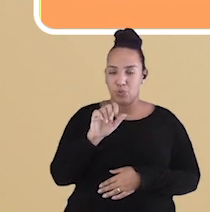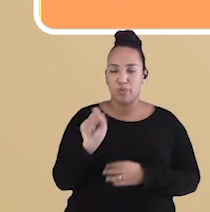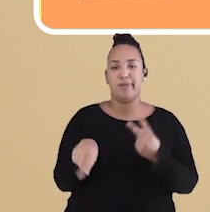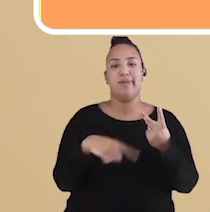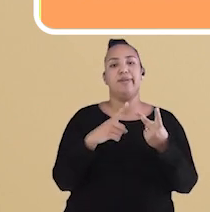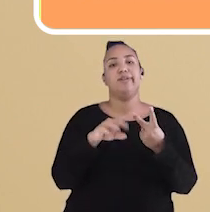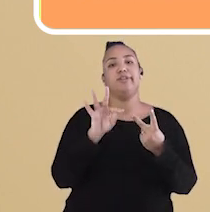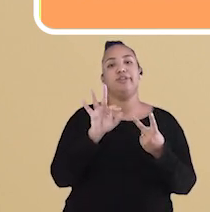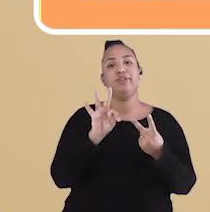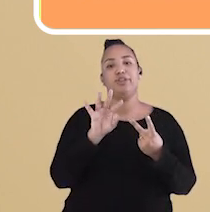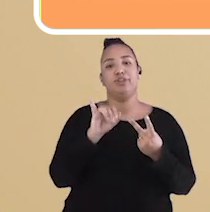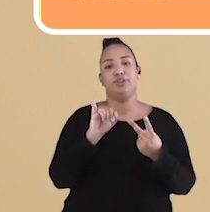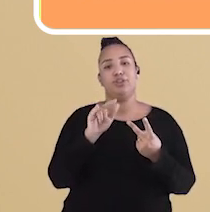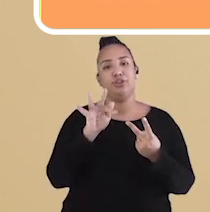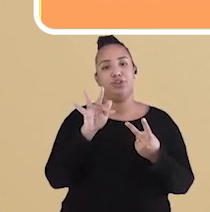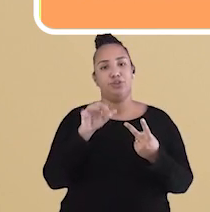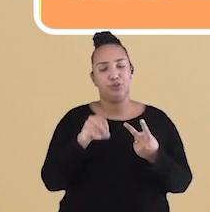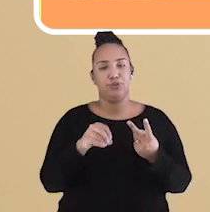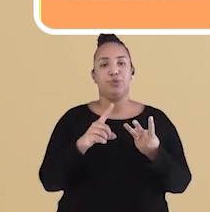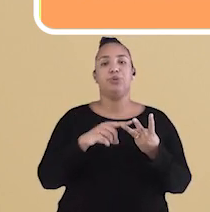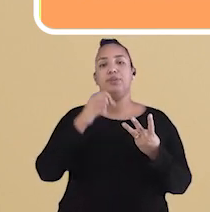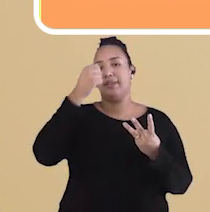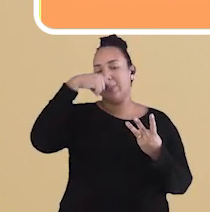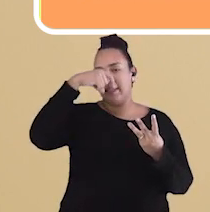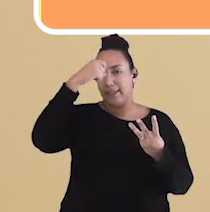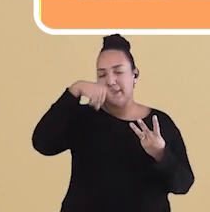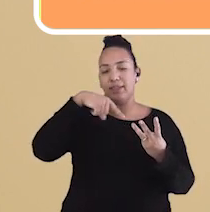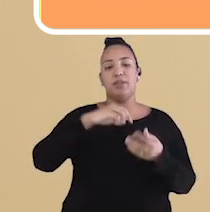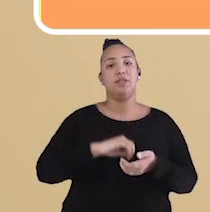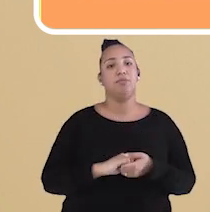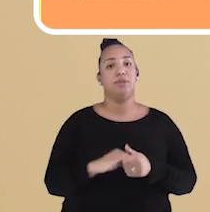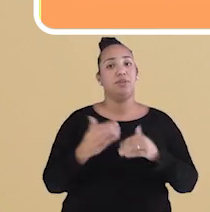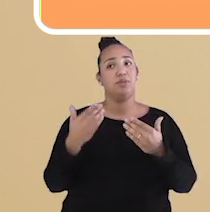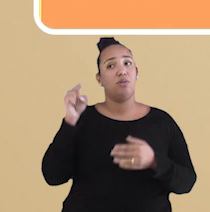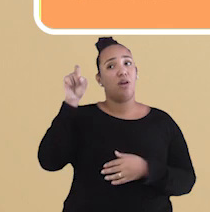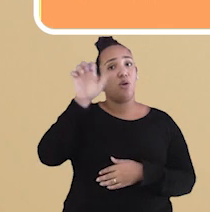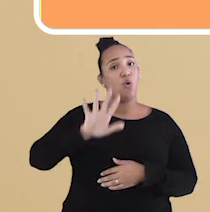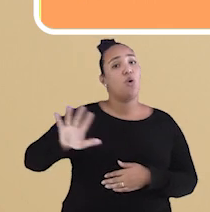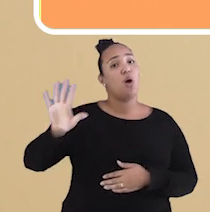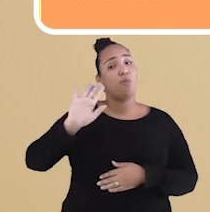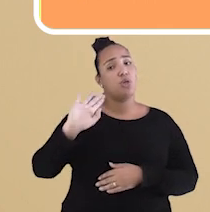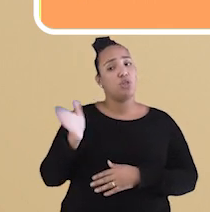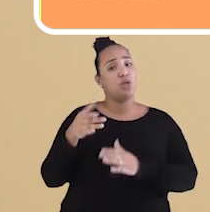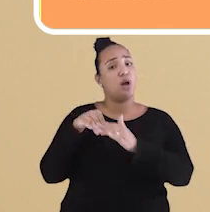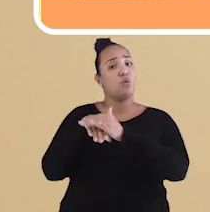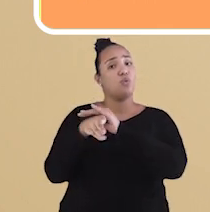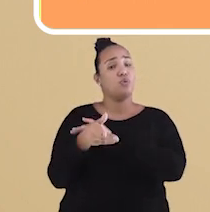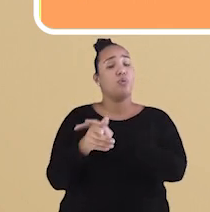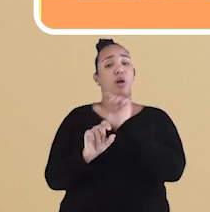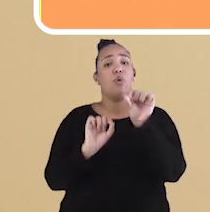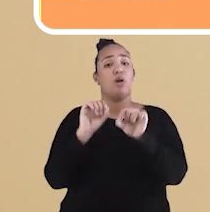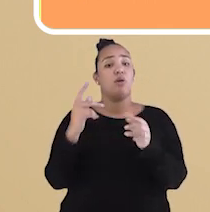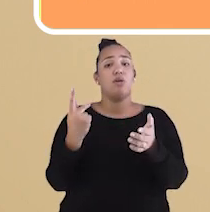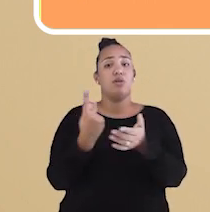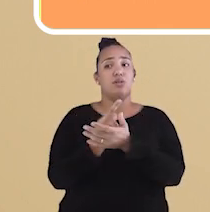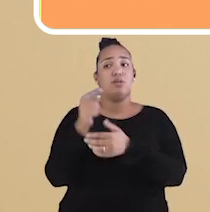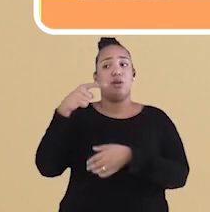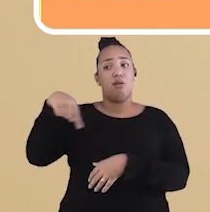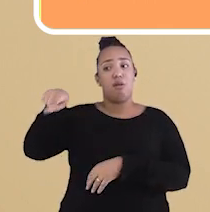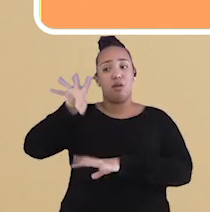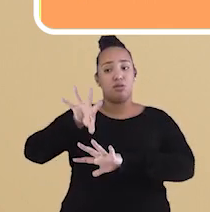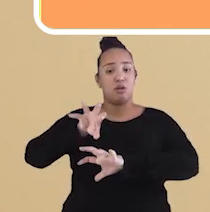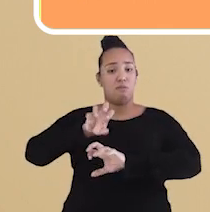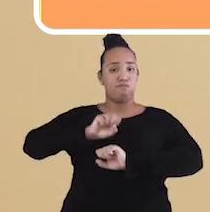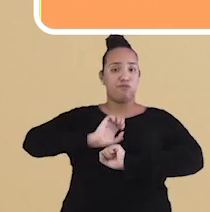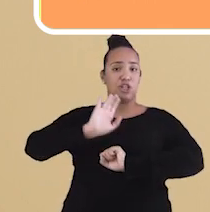tifo, malária e gripe. Estavam presentes em todo o dia a dia do europeu, o que fez com que gerassem